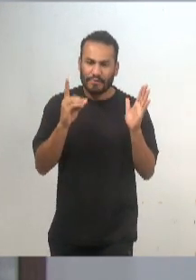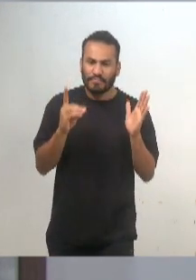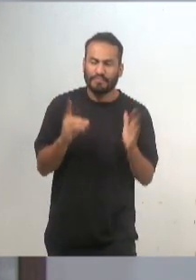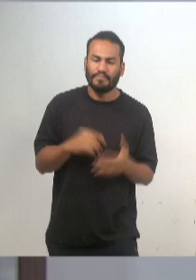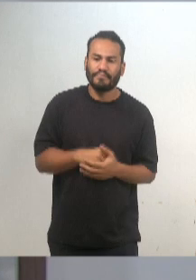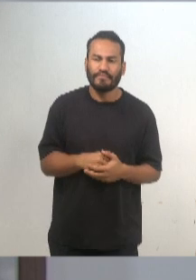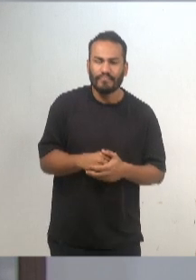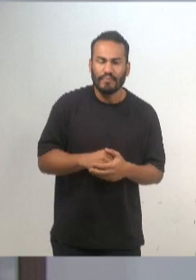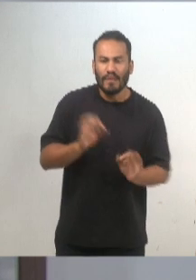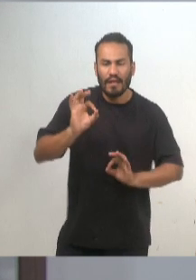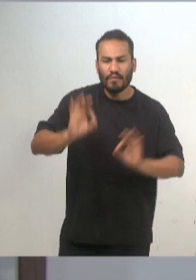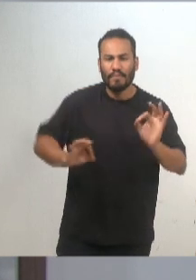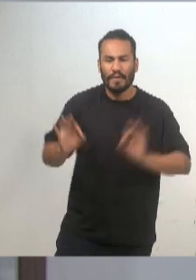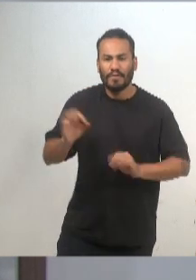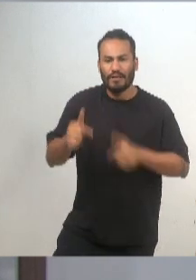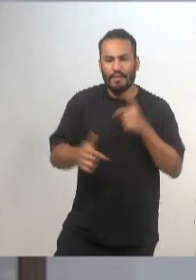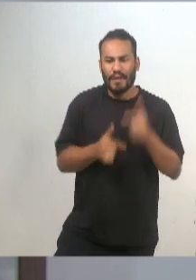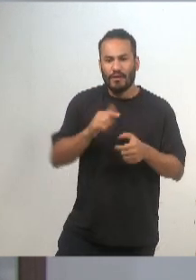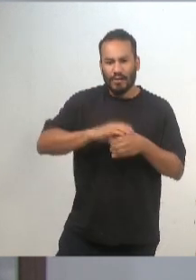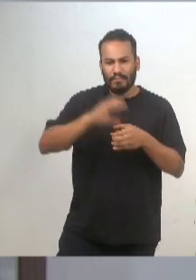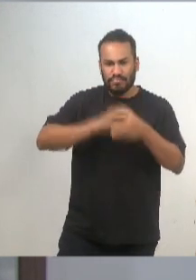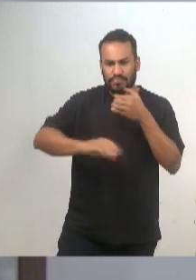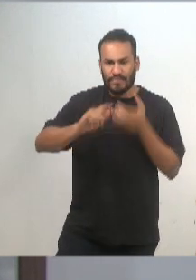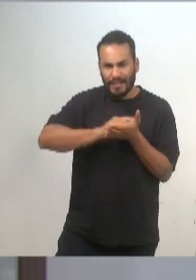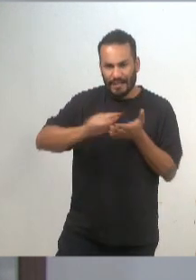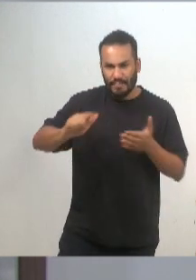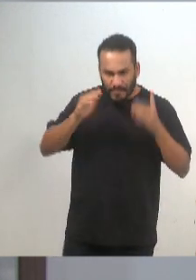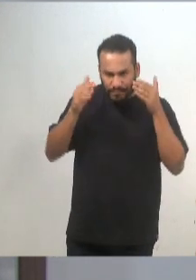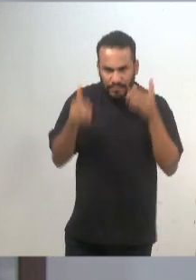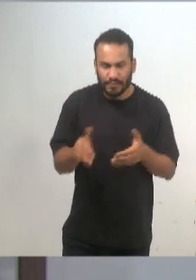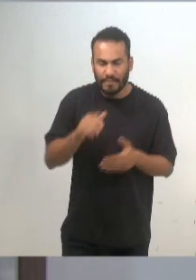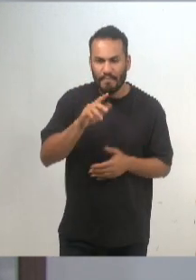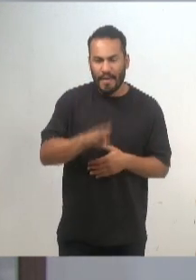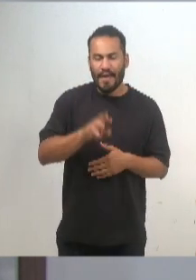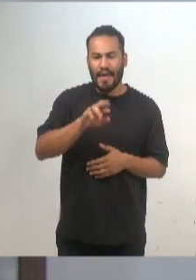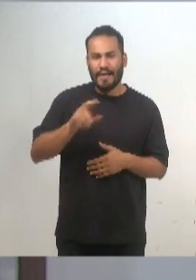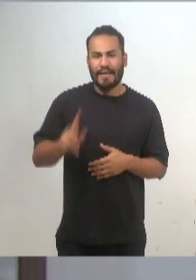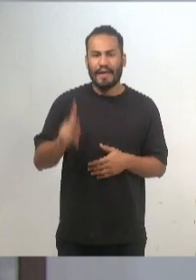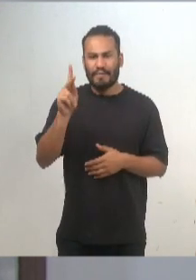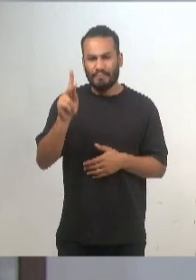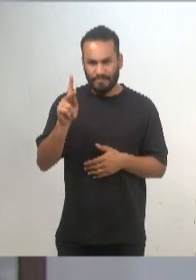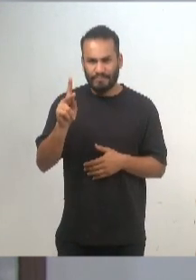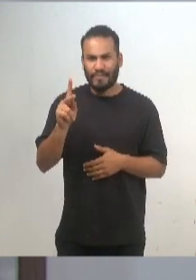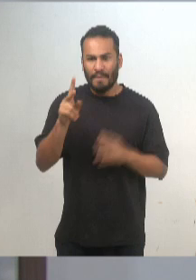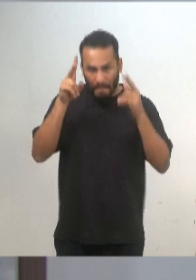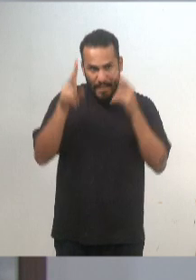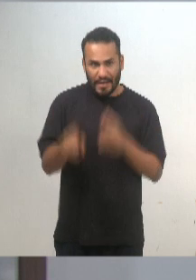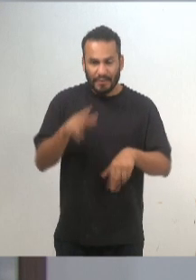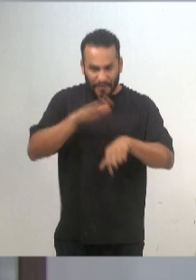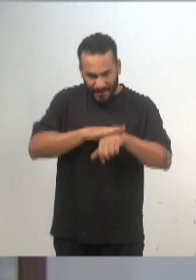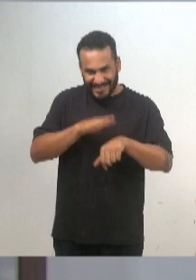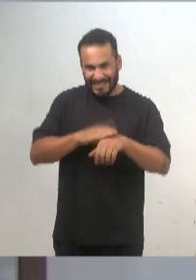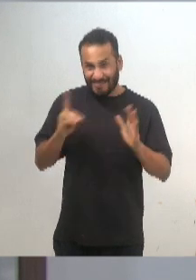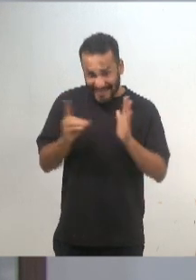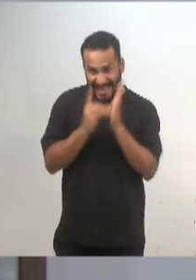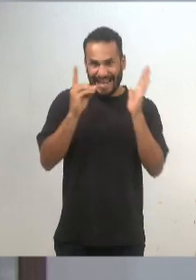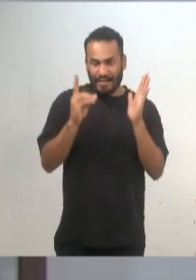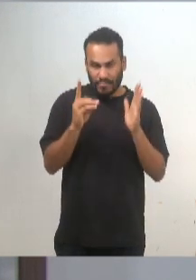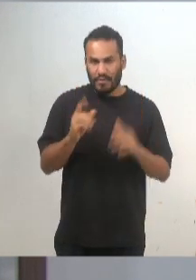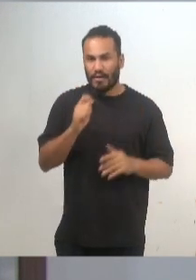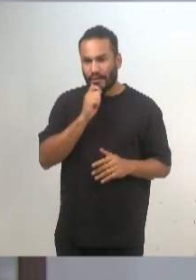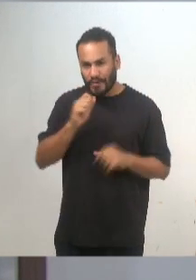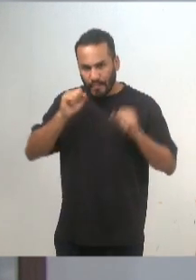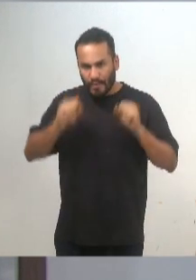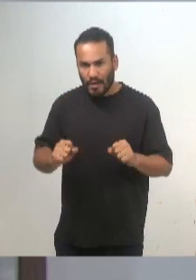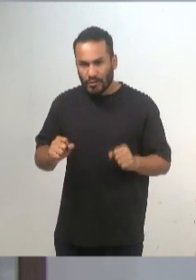Gilson, regulamentando o serviço limpa-fossa em caráter de exclusividade para a BRK, Mesmo fazendo esse decreto, ele ainda pode